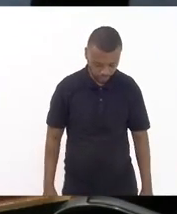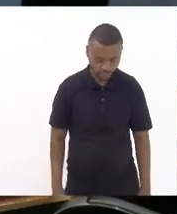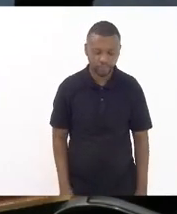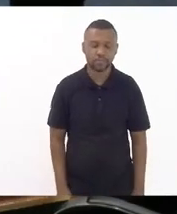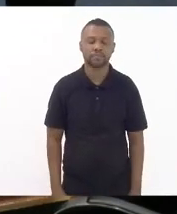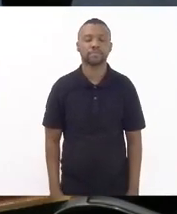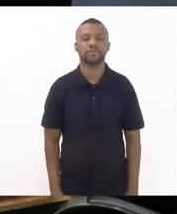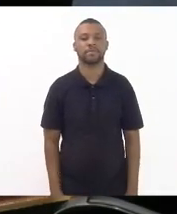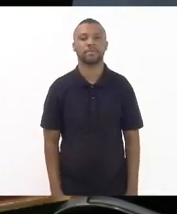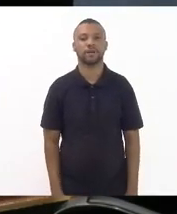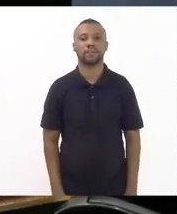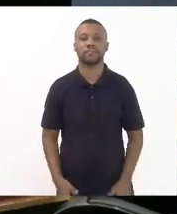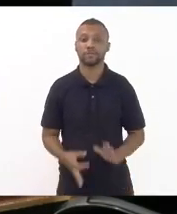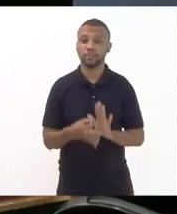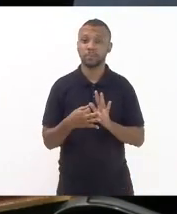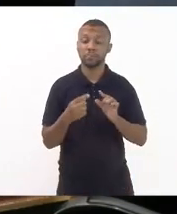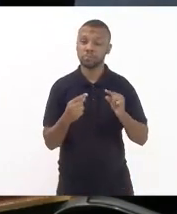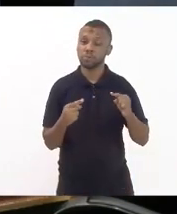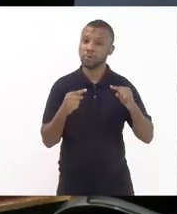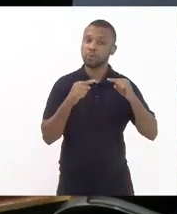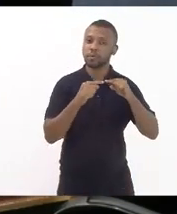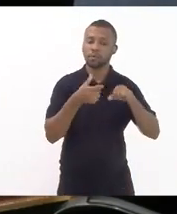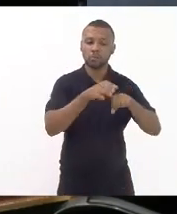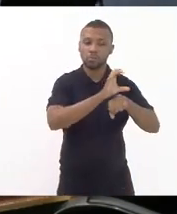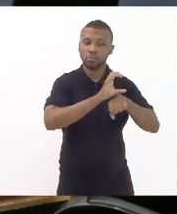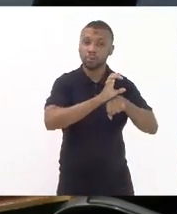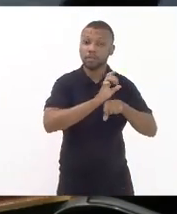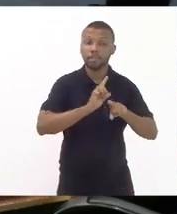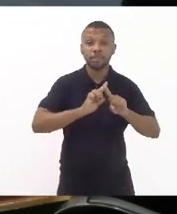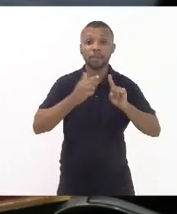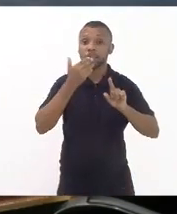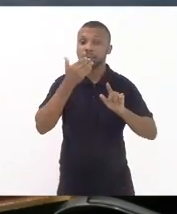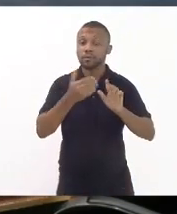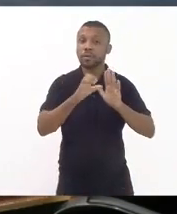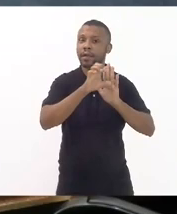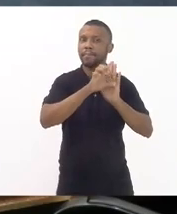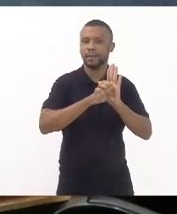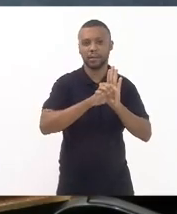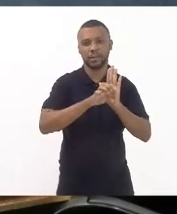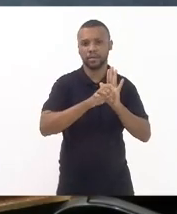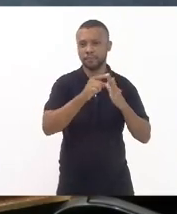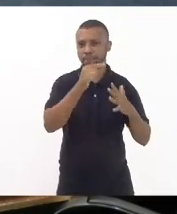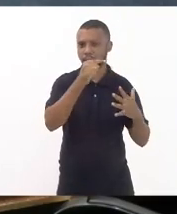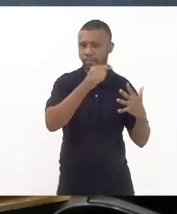Parecer é constitucionalidade com emendas, senhor presidente.